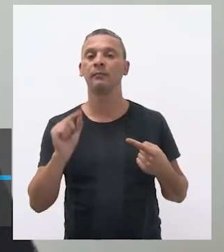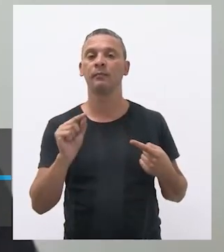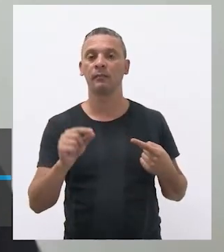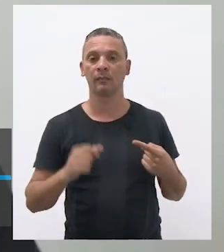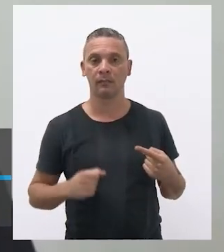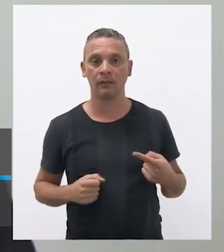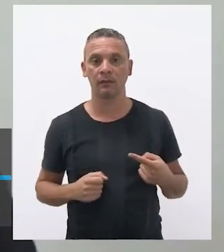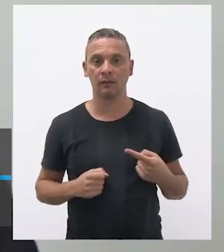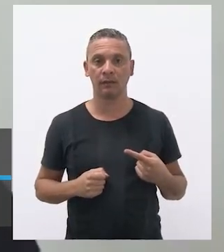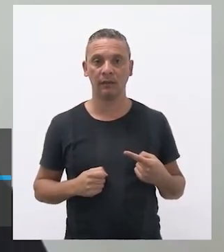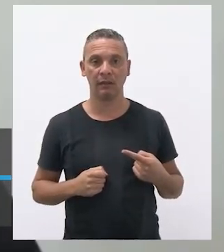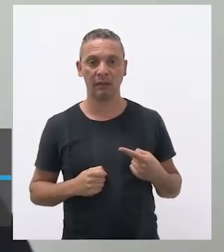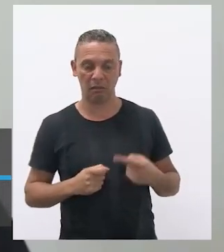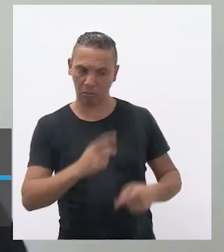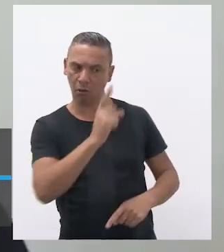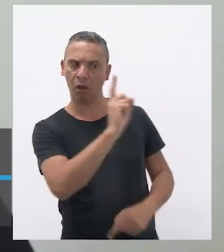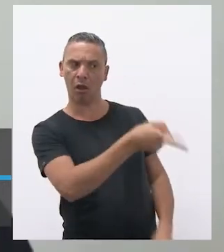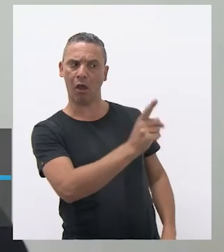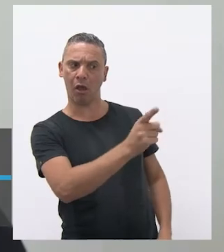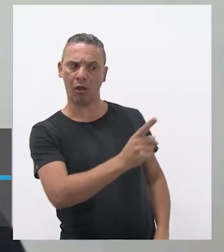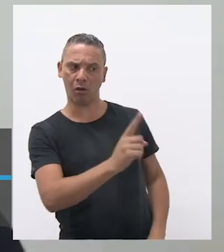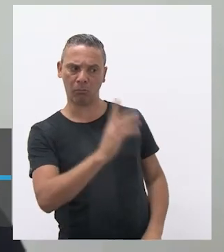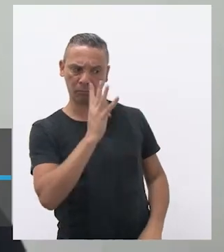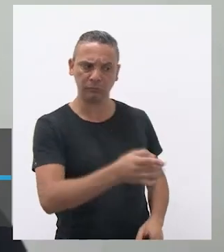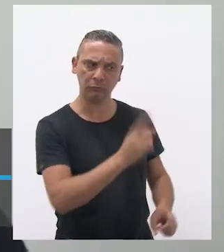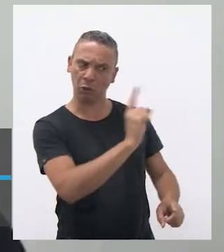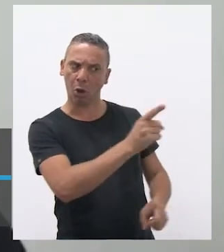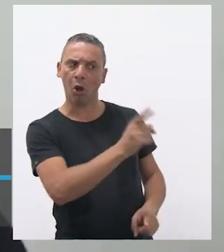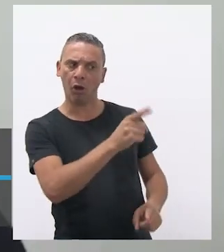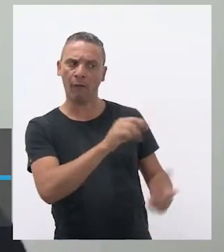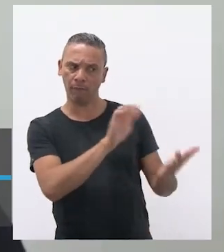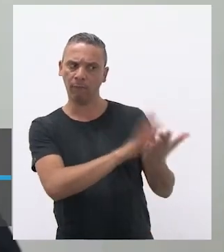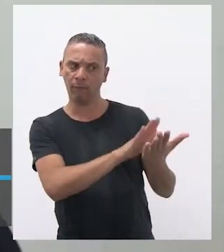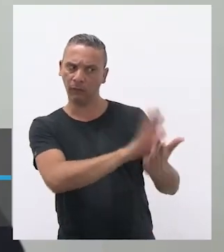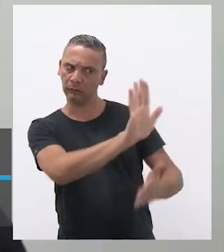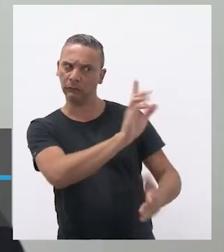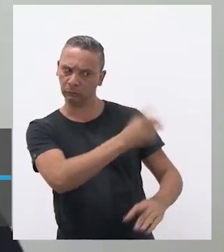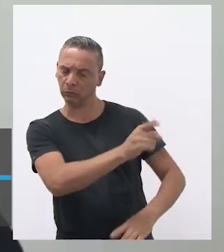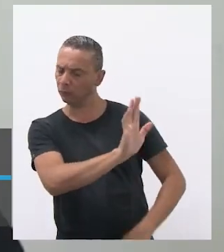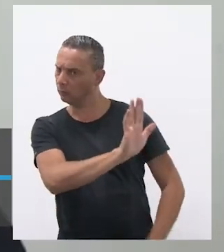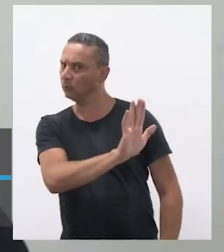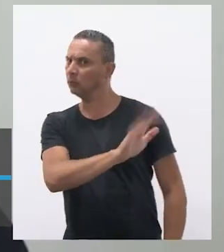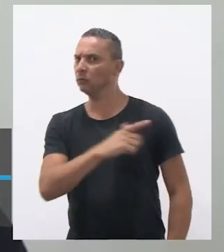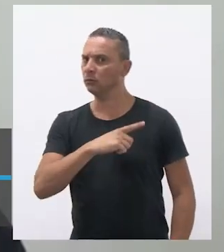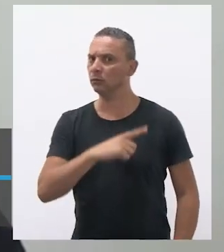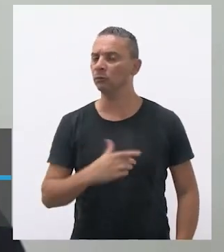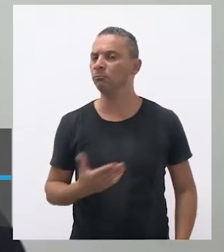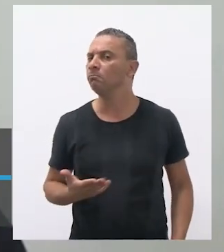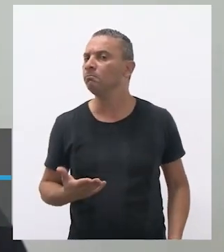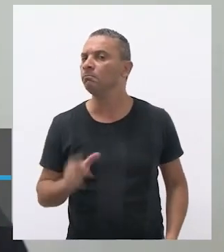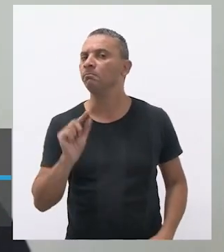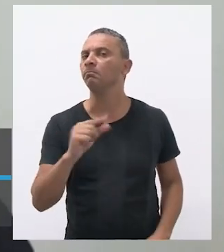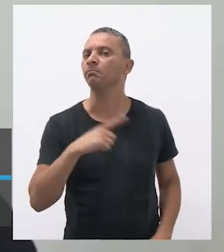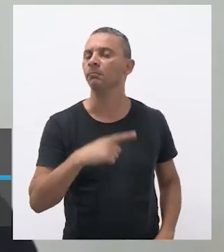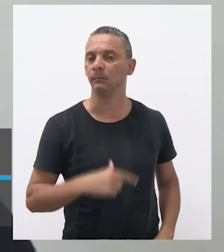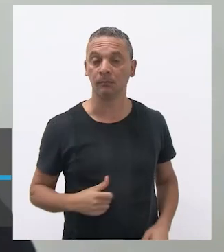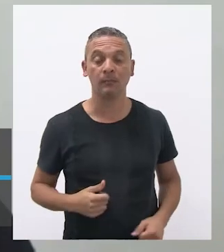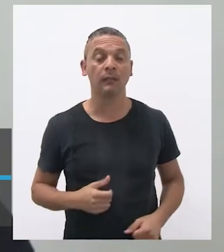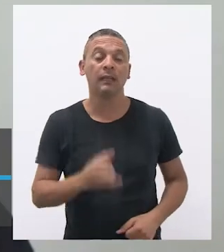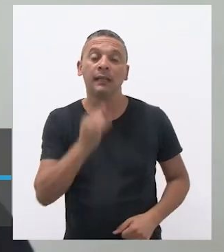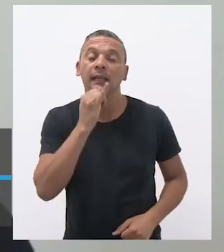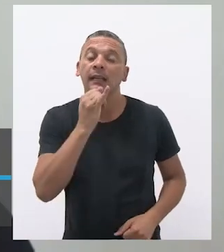que eu acho que é importante destacar nesse aspecto são duas coisas. A primeira é